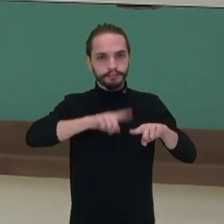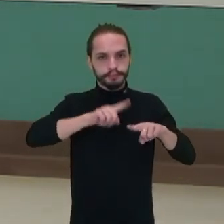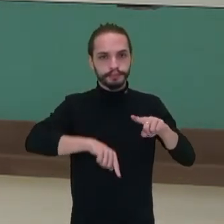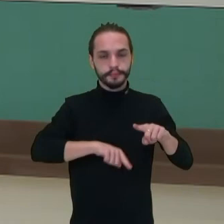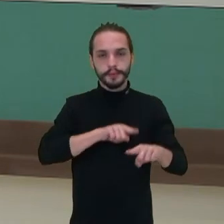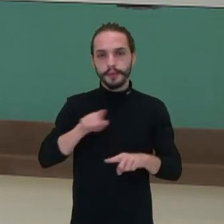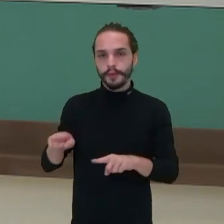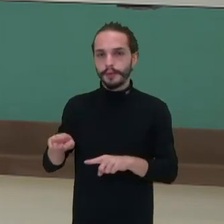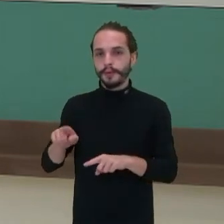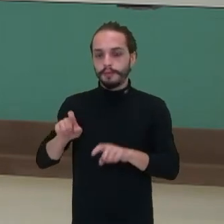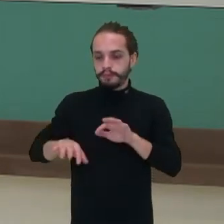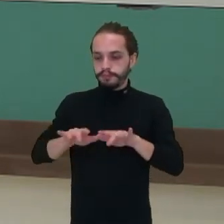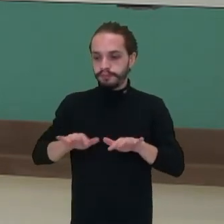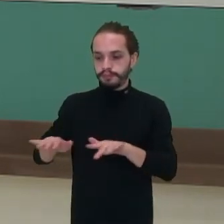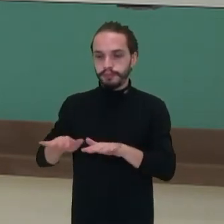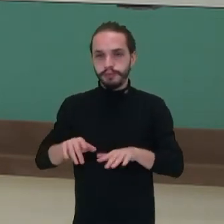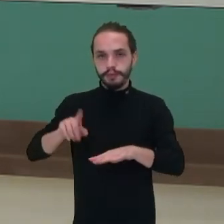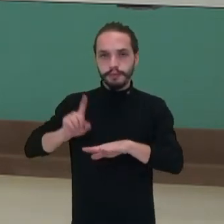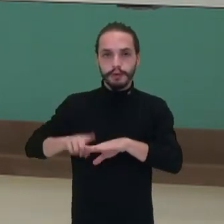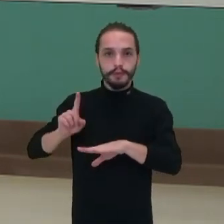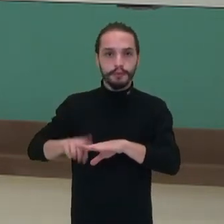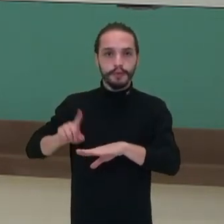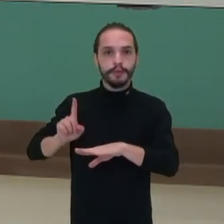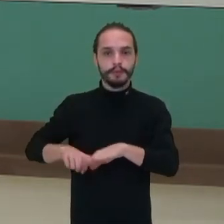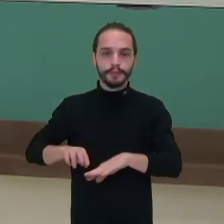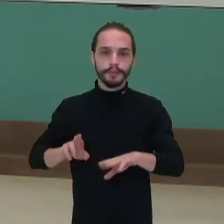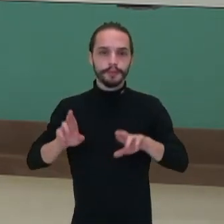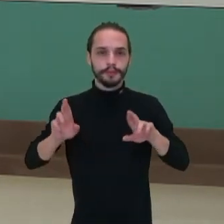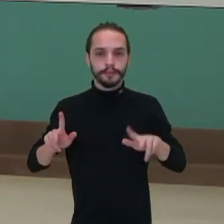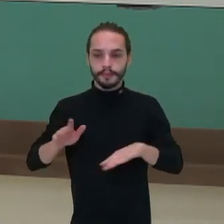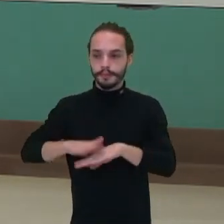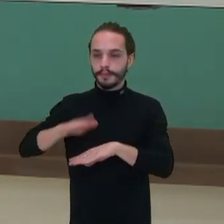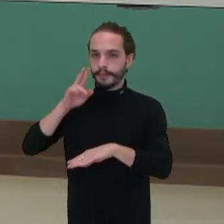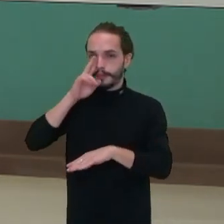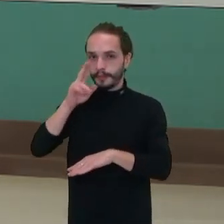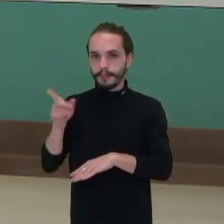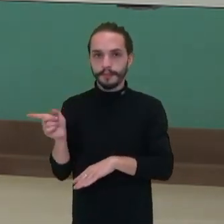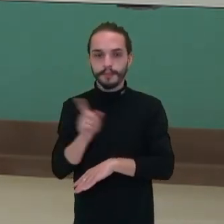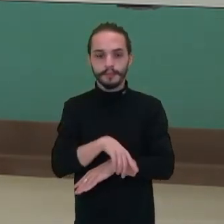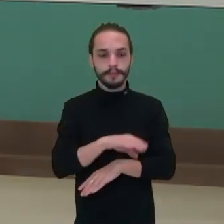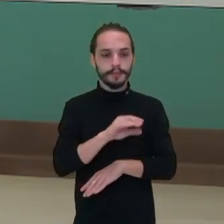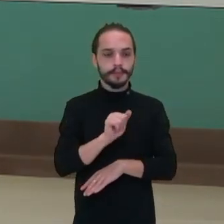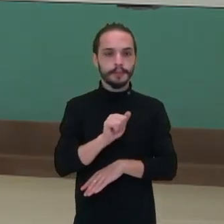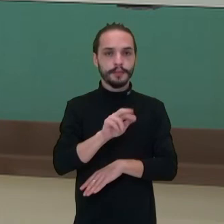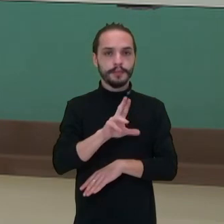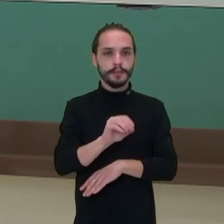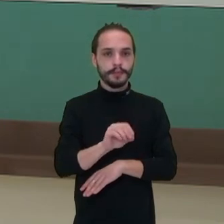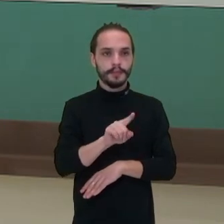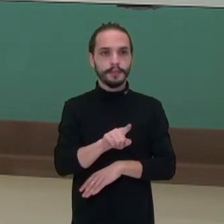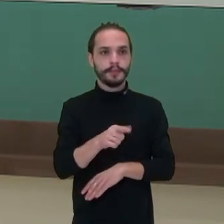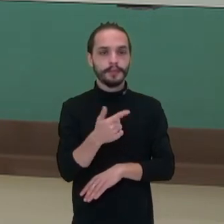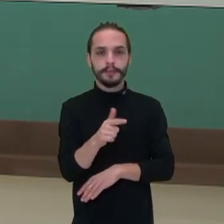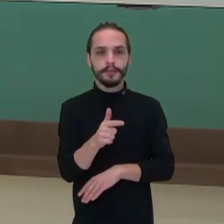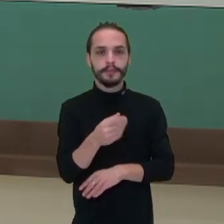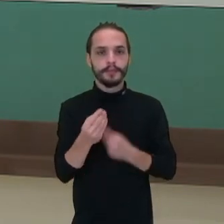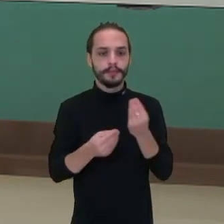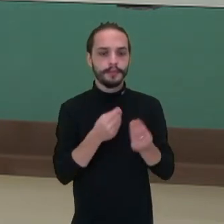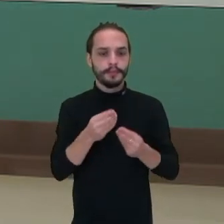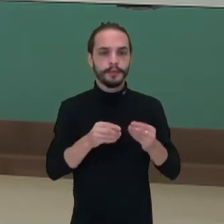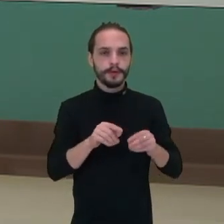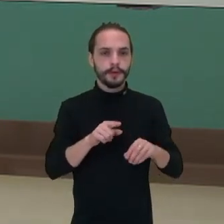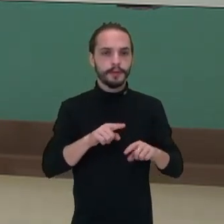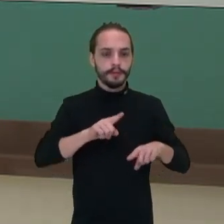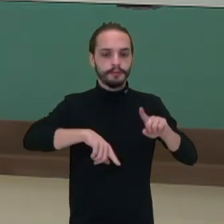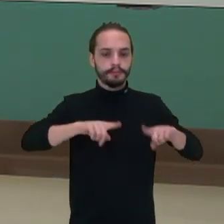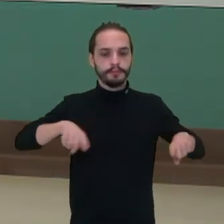ele tem martelo de feltro que bate na corda. O piano você consegue dar mais intensidade, mas o cravo, infelizmente, ele não tem como se mudar a variação dele,